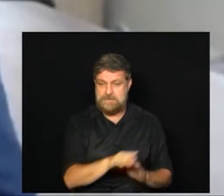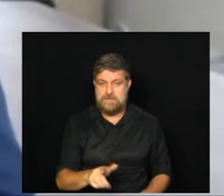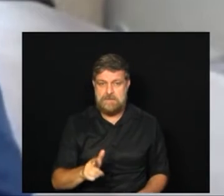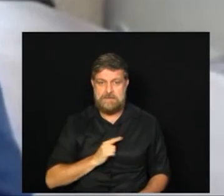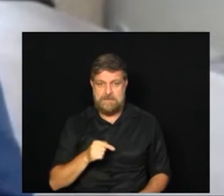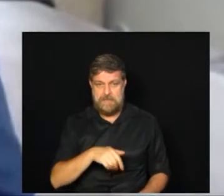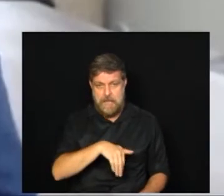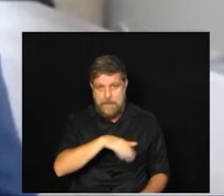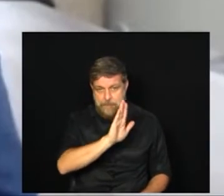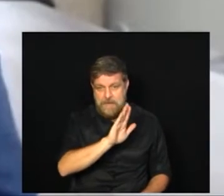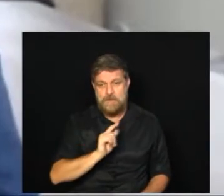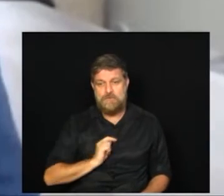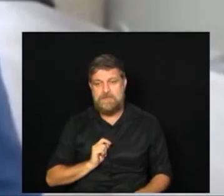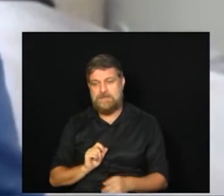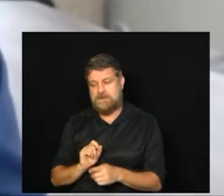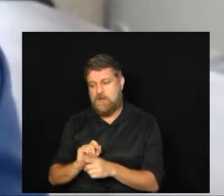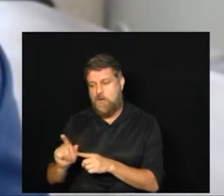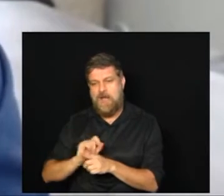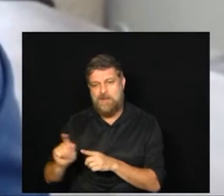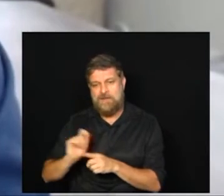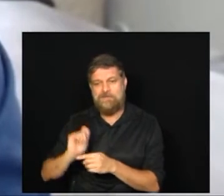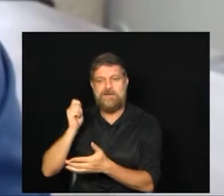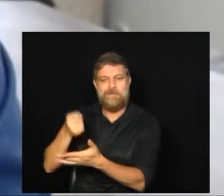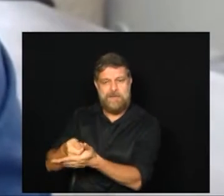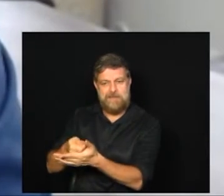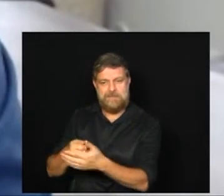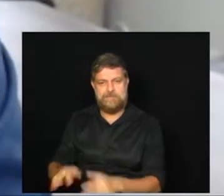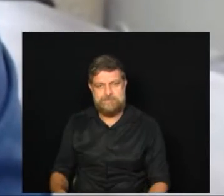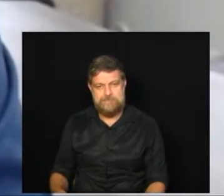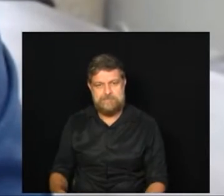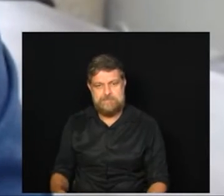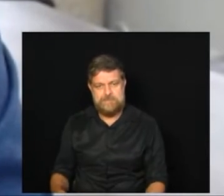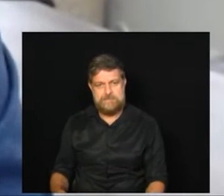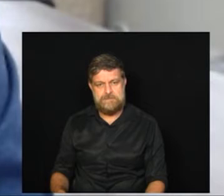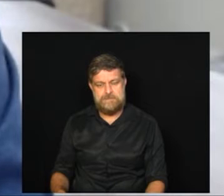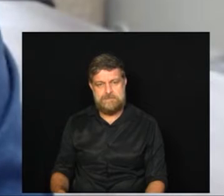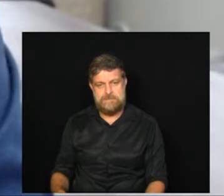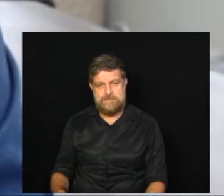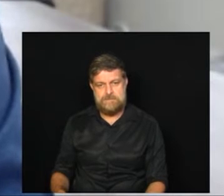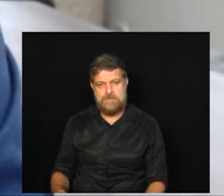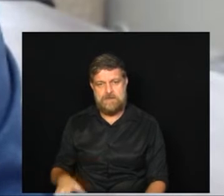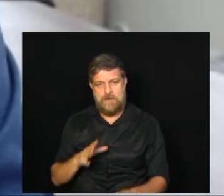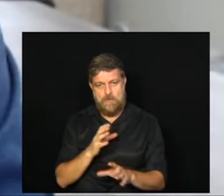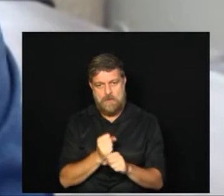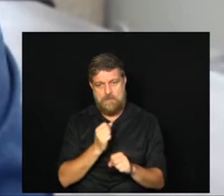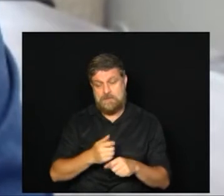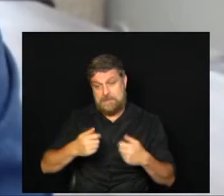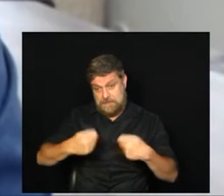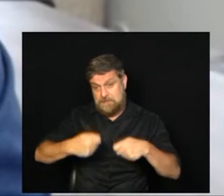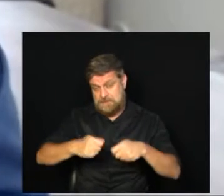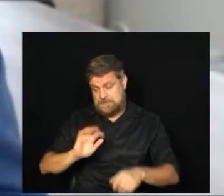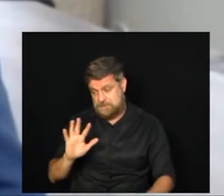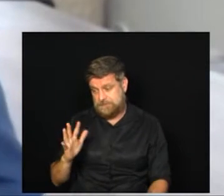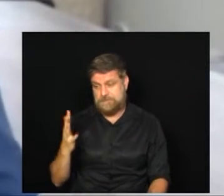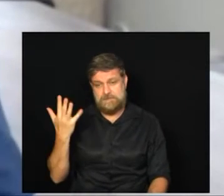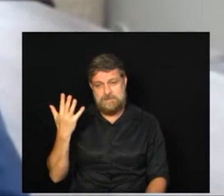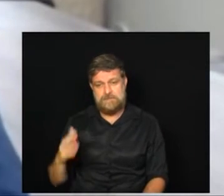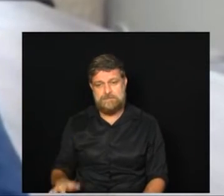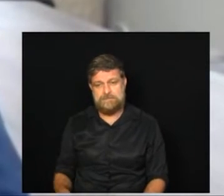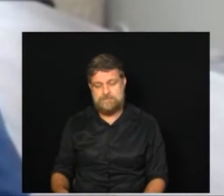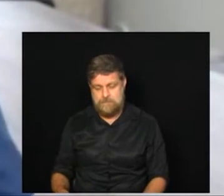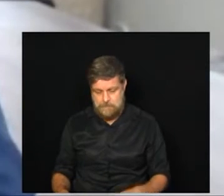né? Então, é importante ter um equilíbrio. Eu vejo que hoje em dia a juventude realmente não quer mais saber de ter bens, né? Eles querem